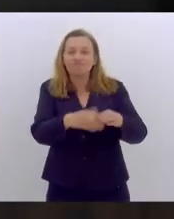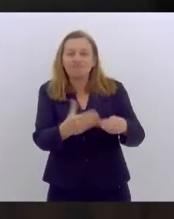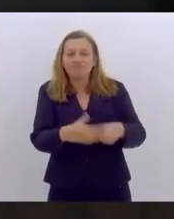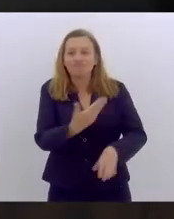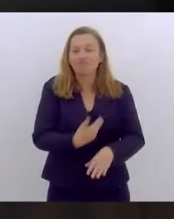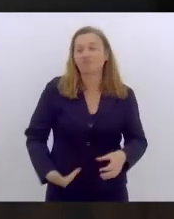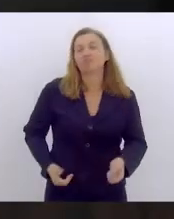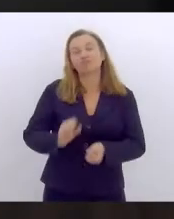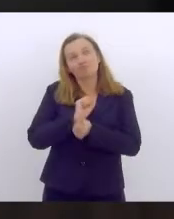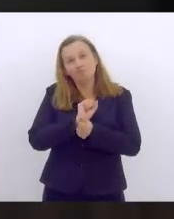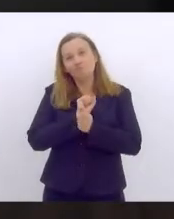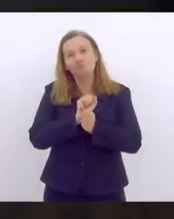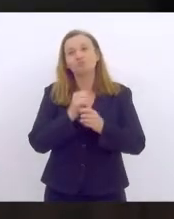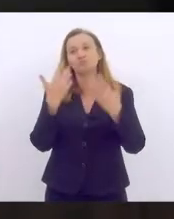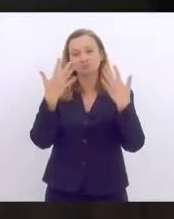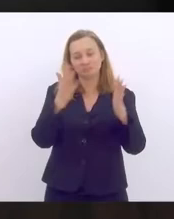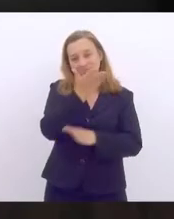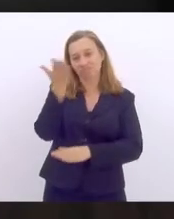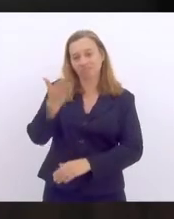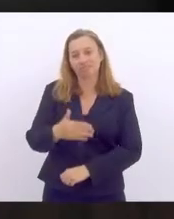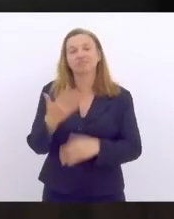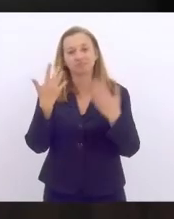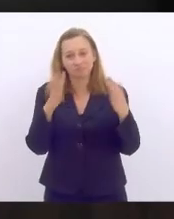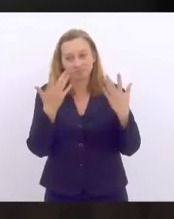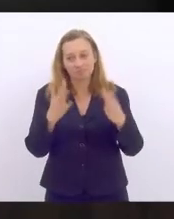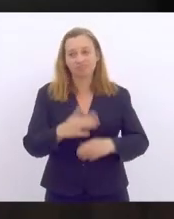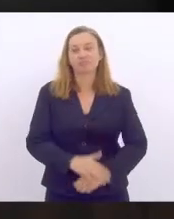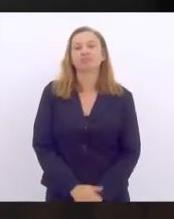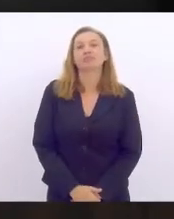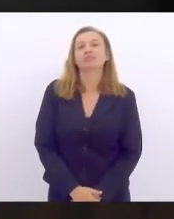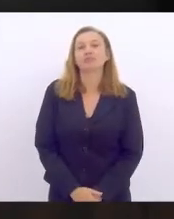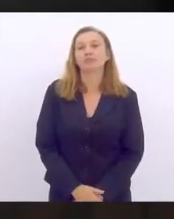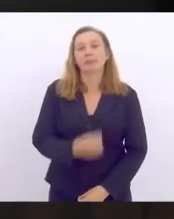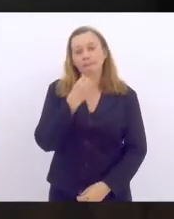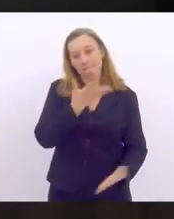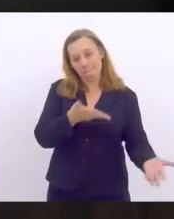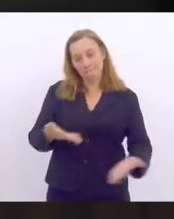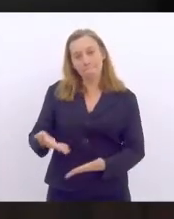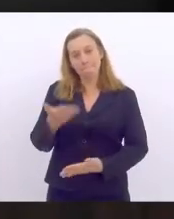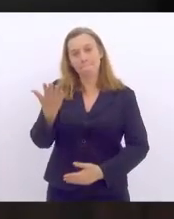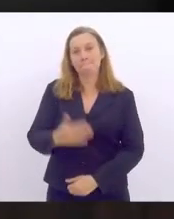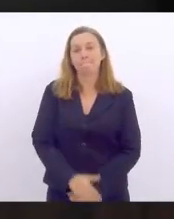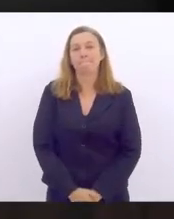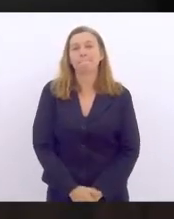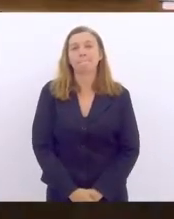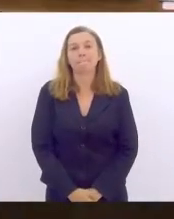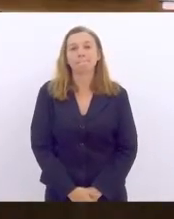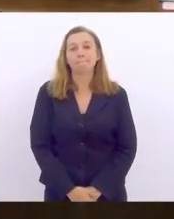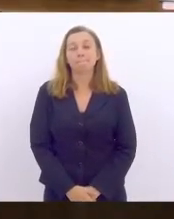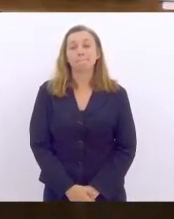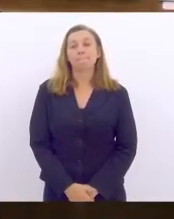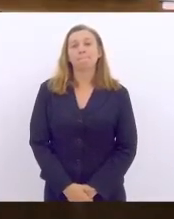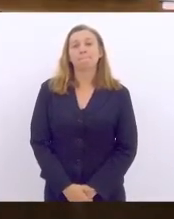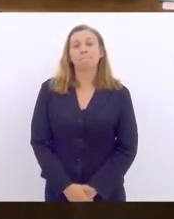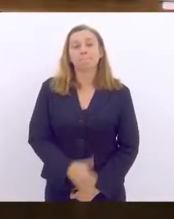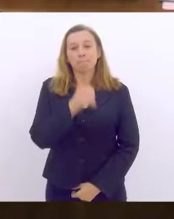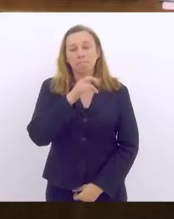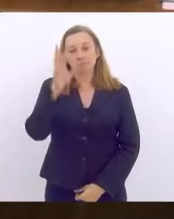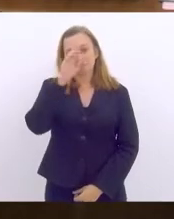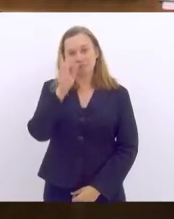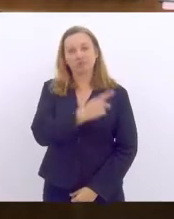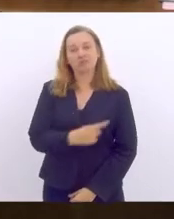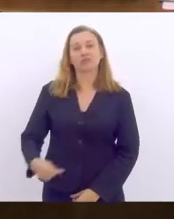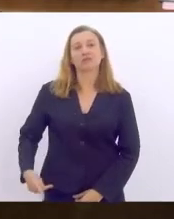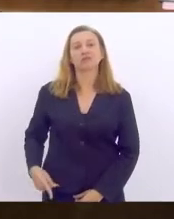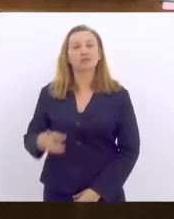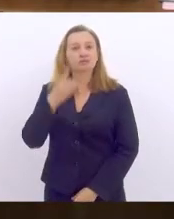ficar aguardando. Parabéns, parabéns mesmo. Sejam bem-vindos. Senhora presidente, deputada